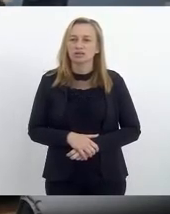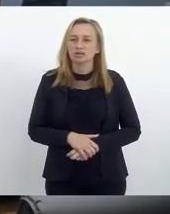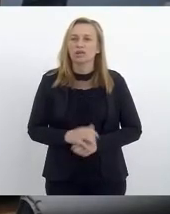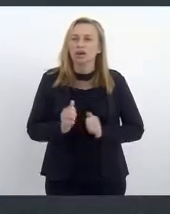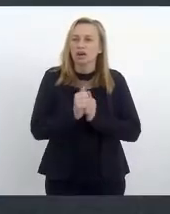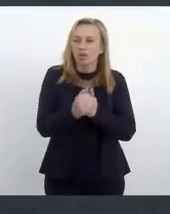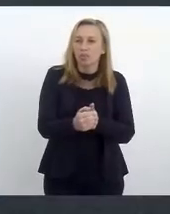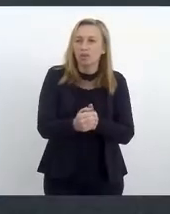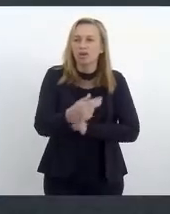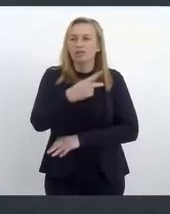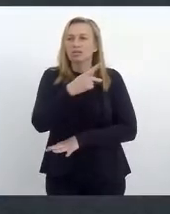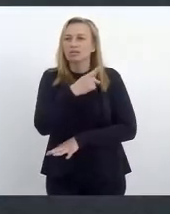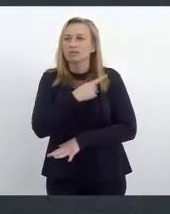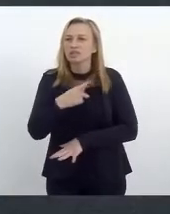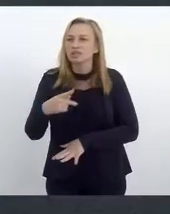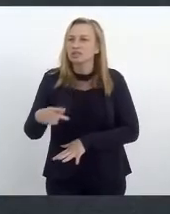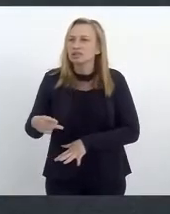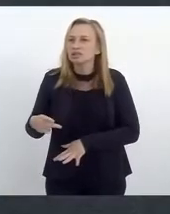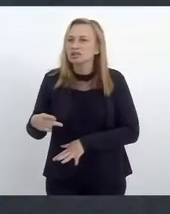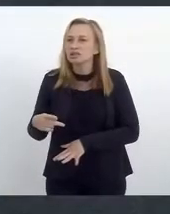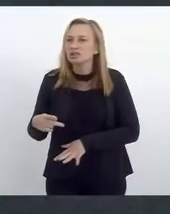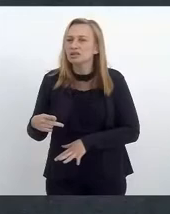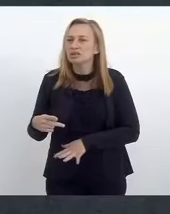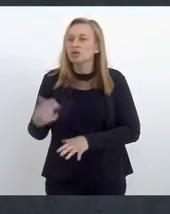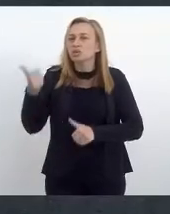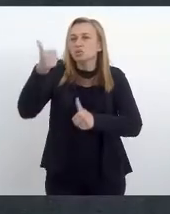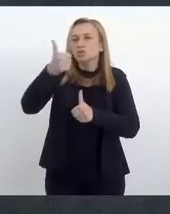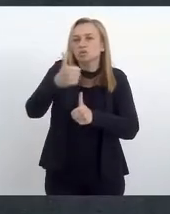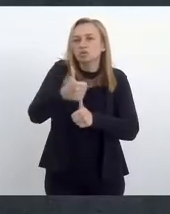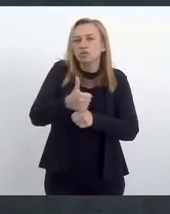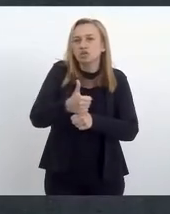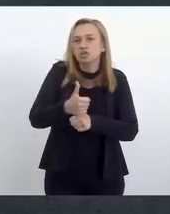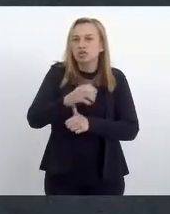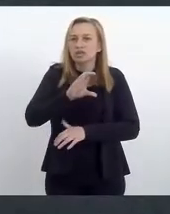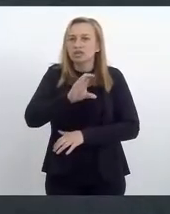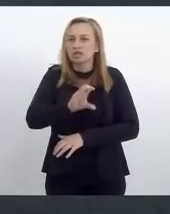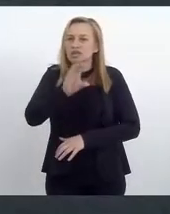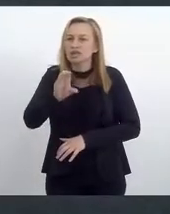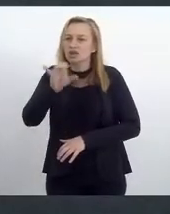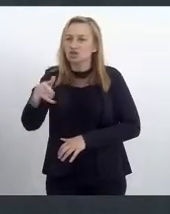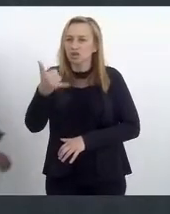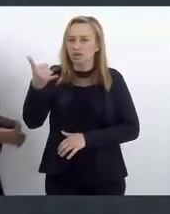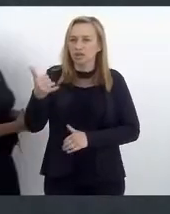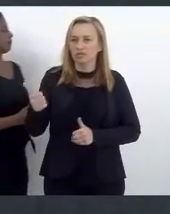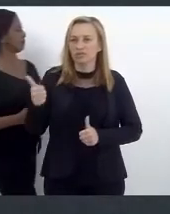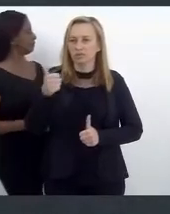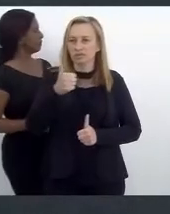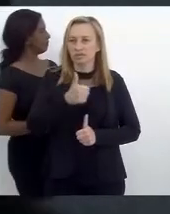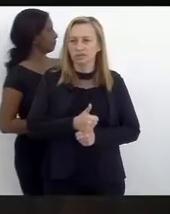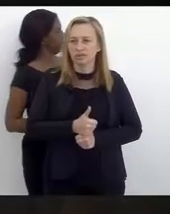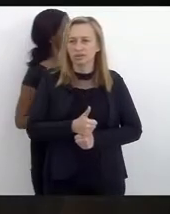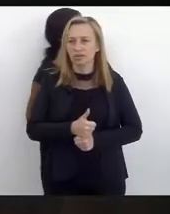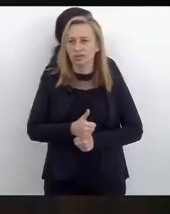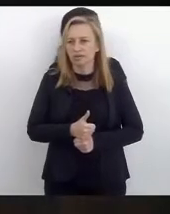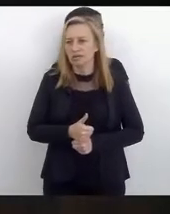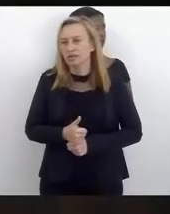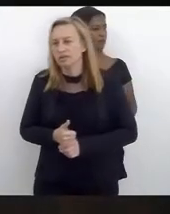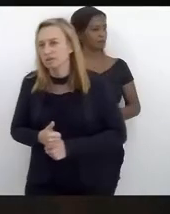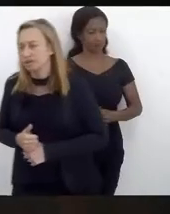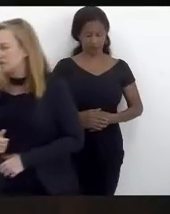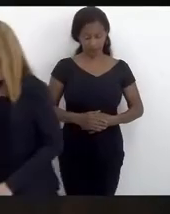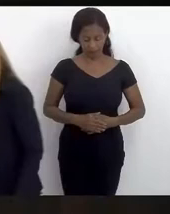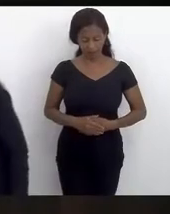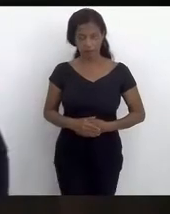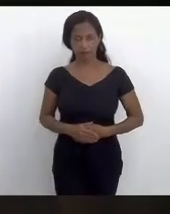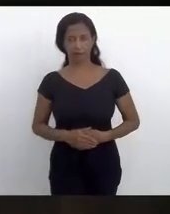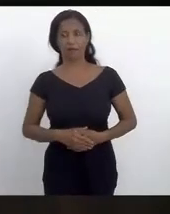Acompanho, presidenta, o substitutivo da CCJ. Obrigada, é sempre bom ouvir o